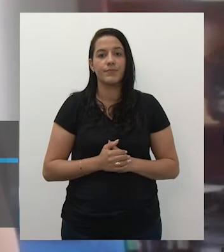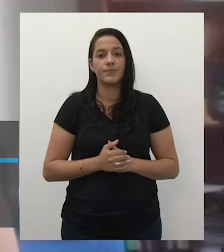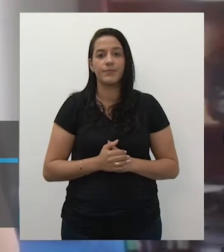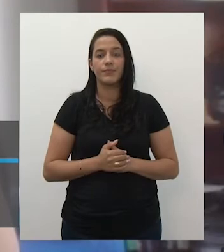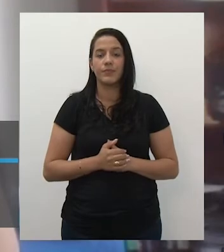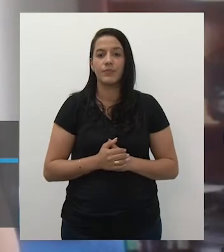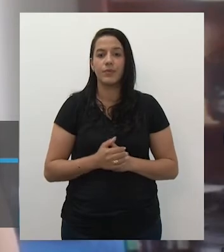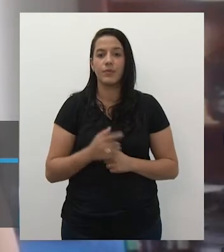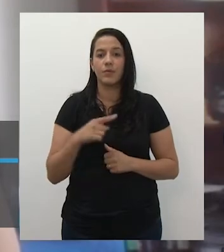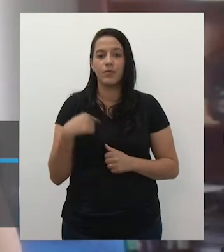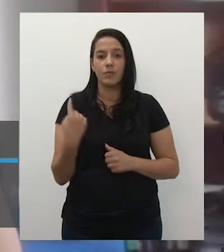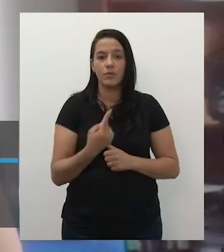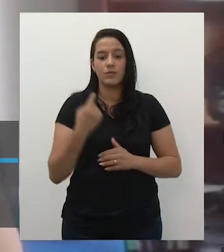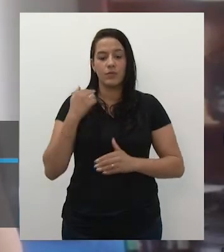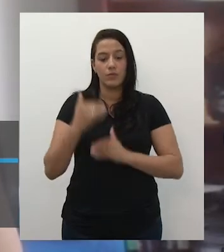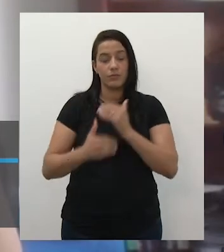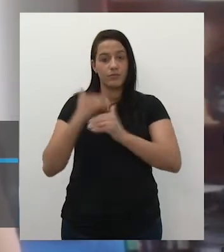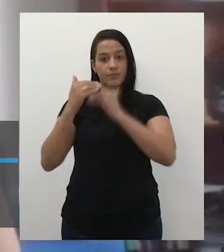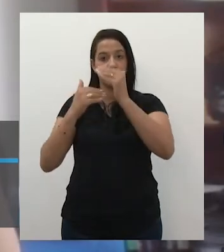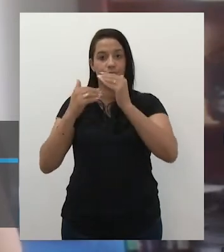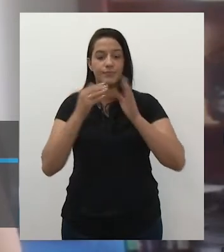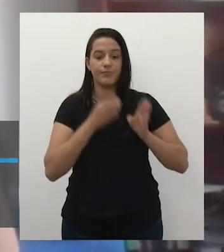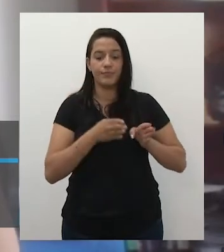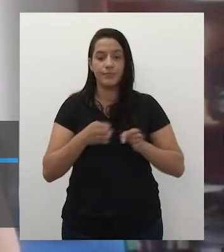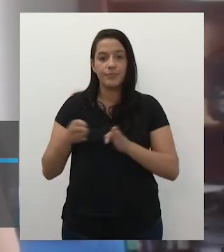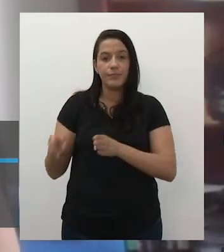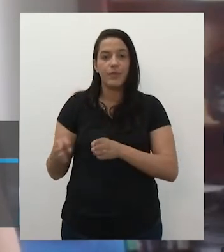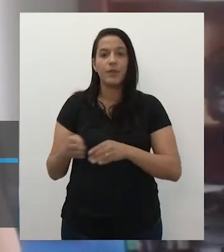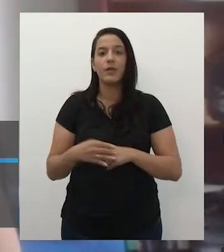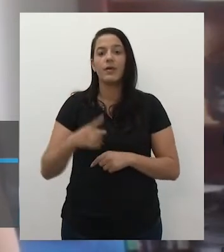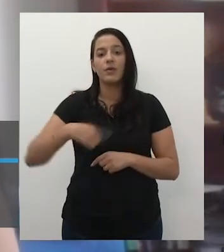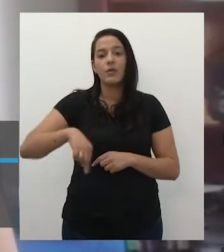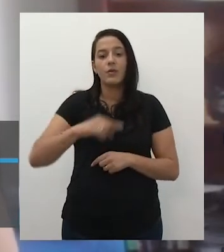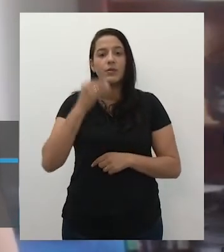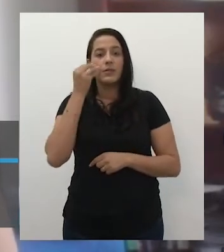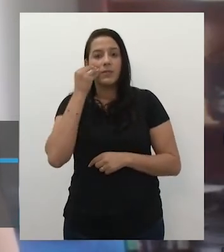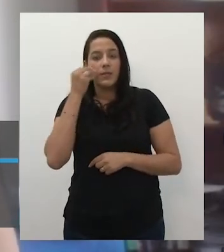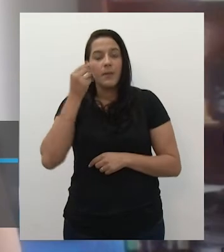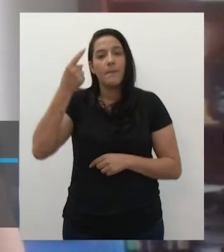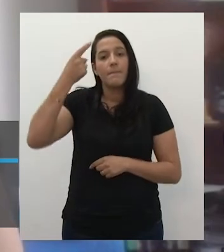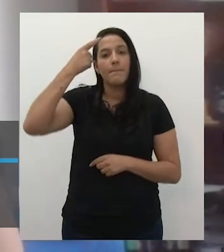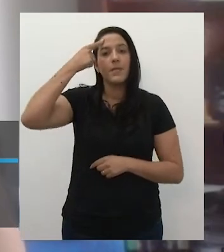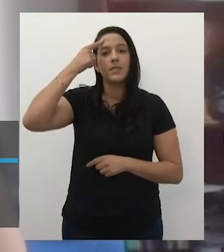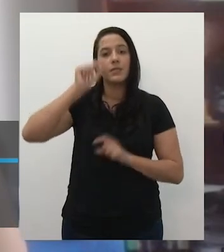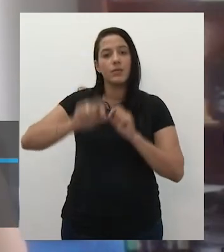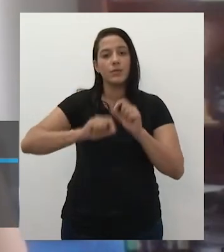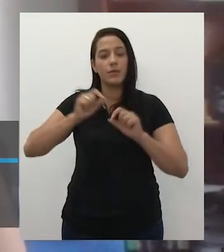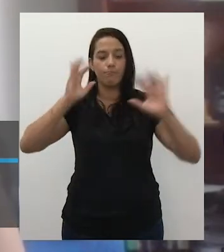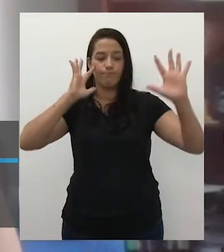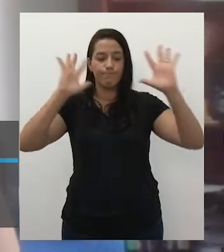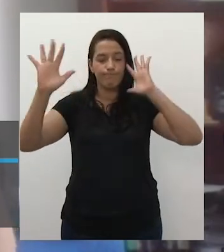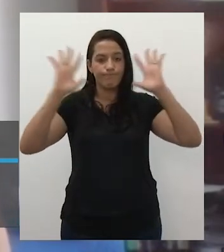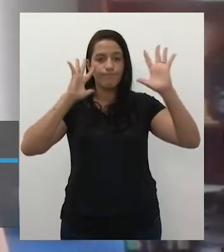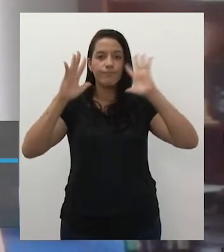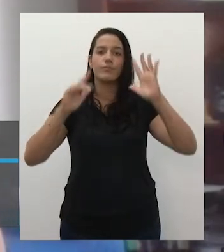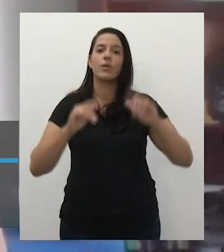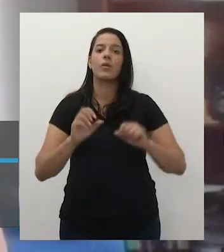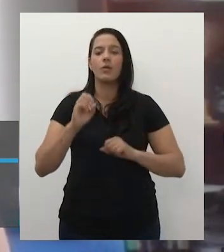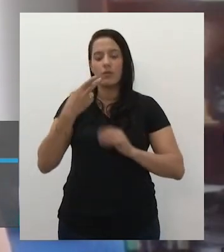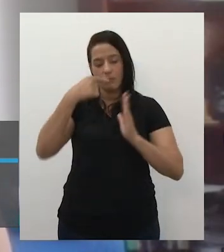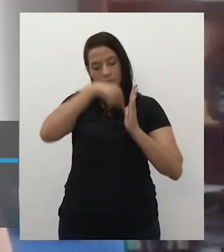compromissos, né? Então, e não é à toa, hoje você é uma diretora de uma unidade escolar. Então, Ana, como que é isso? Às vezes a